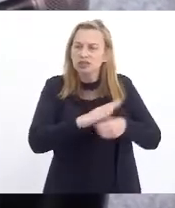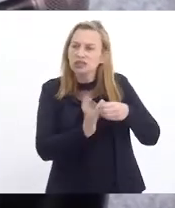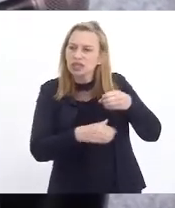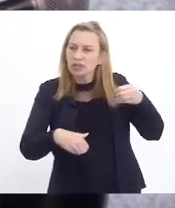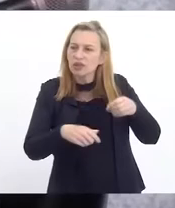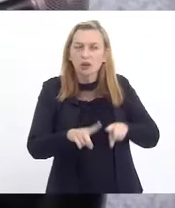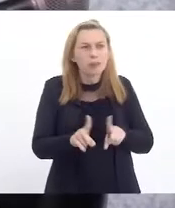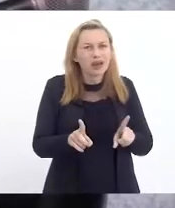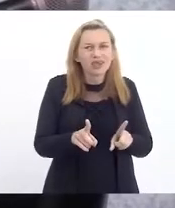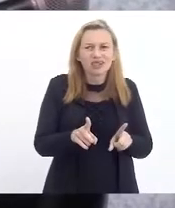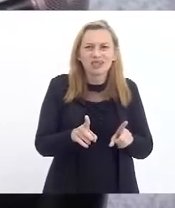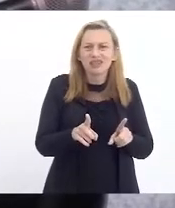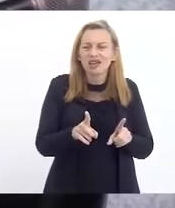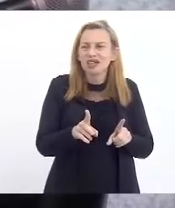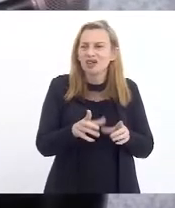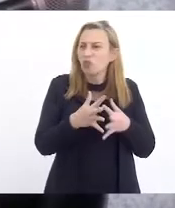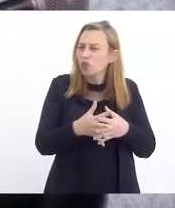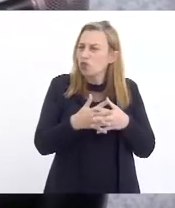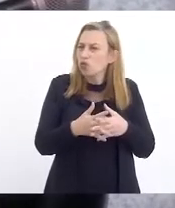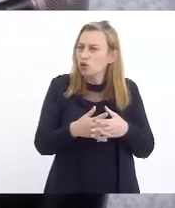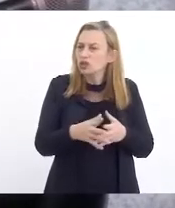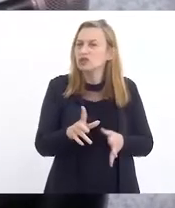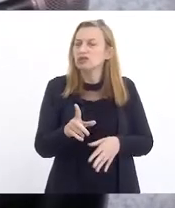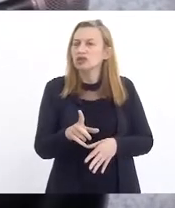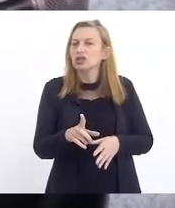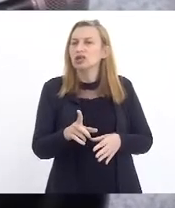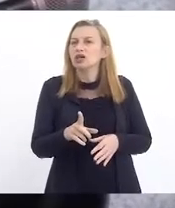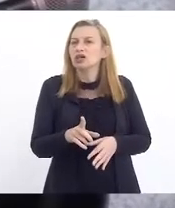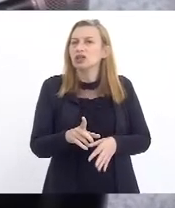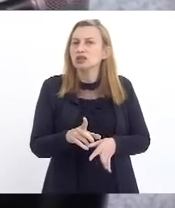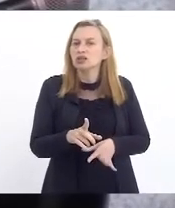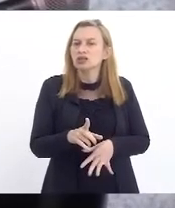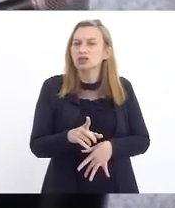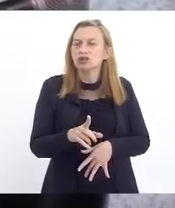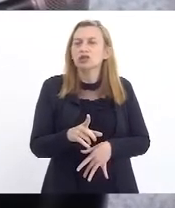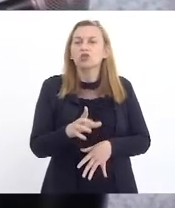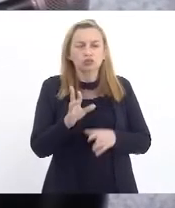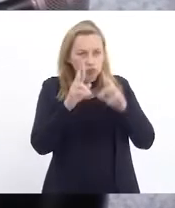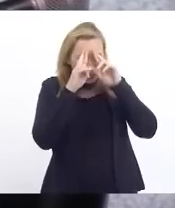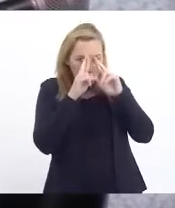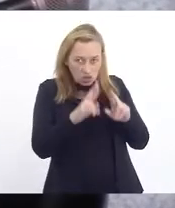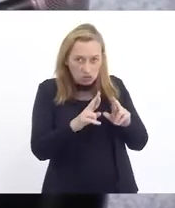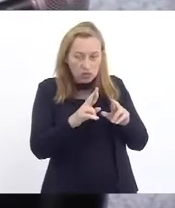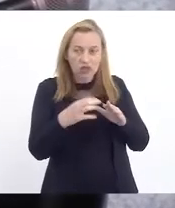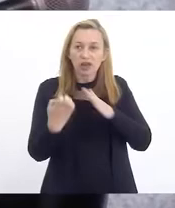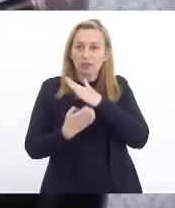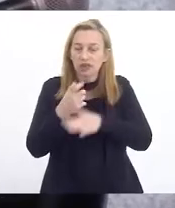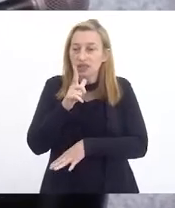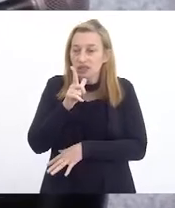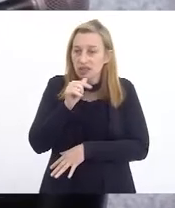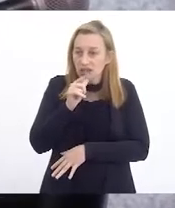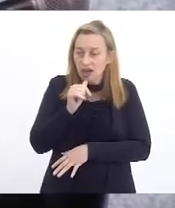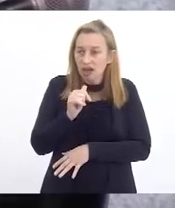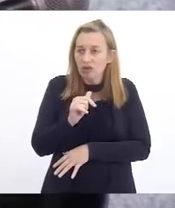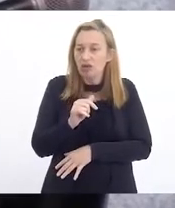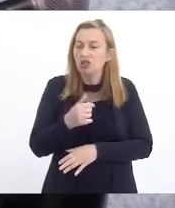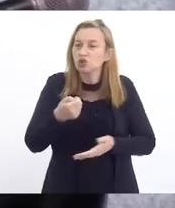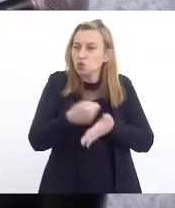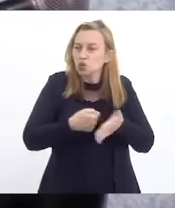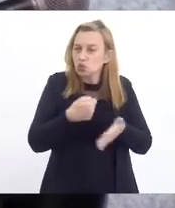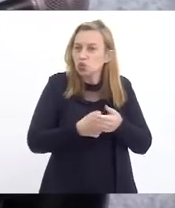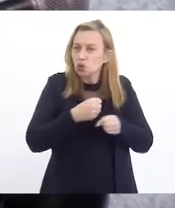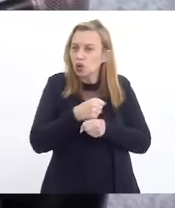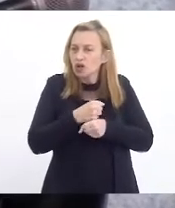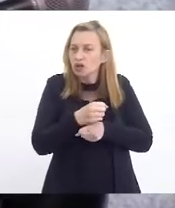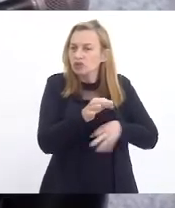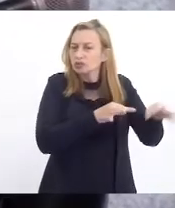municipais, mas isso está muito indefinido. O nosso receio, deputado Luciano, a gente vê com todo respeito à SEDAI, que a gente lutou por anos, que é o